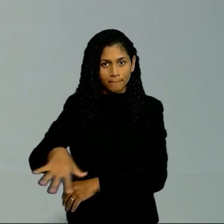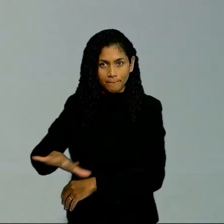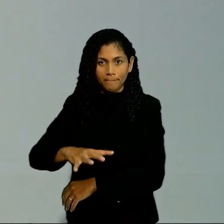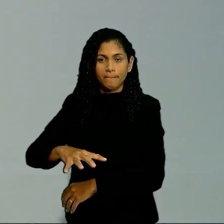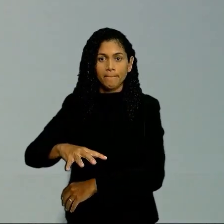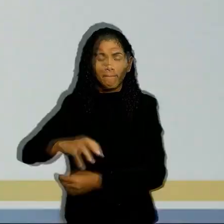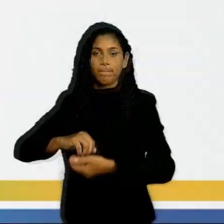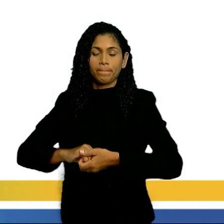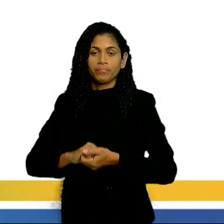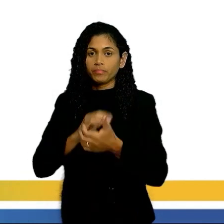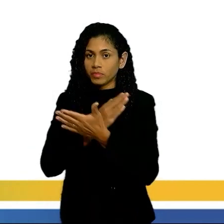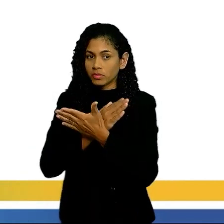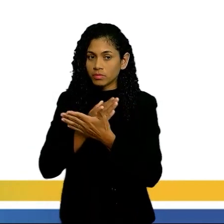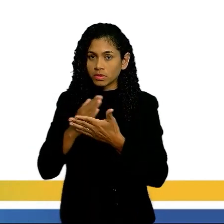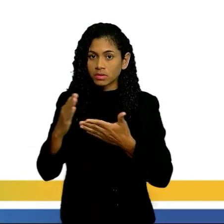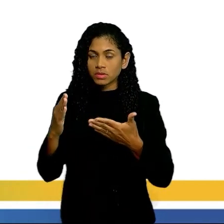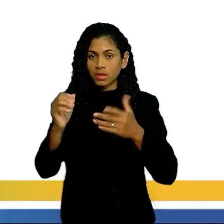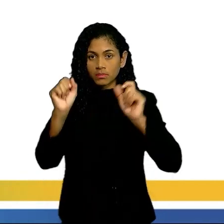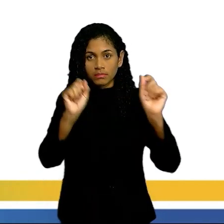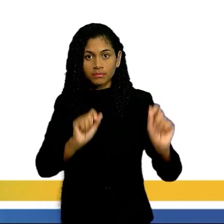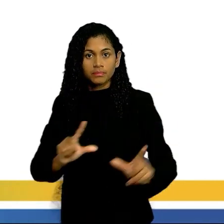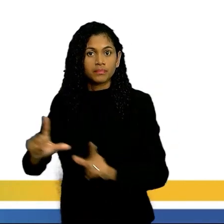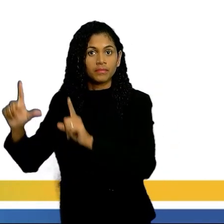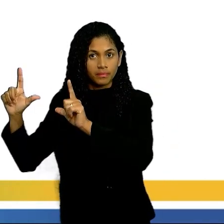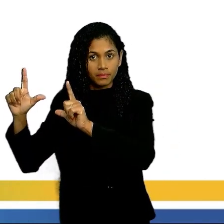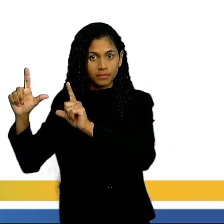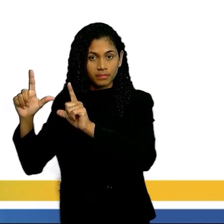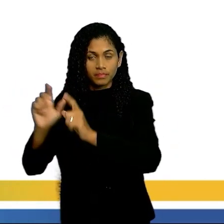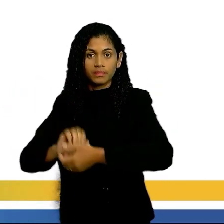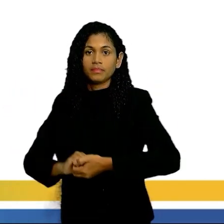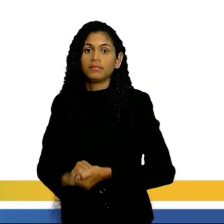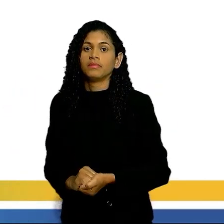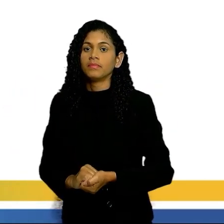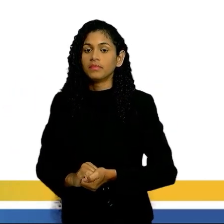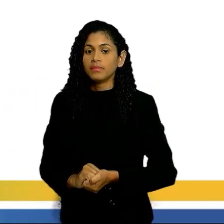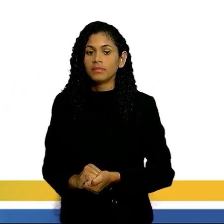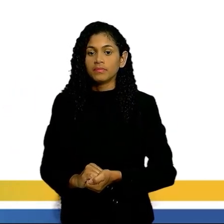gente começar, vamos aos slides. Então, olha aí.